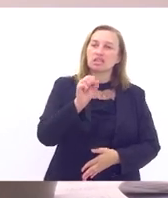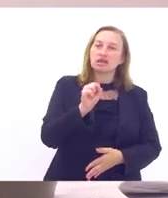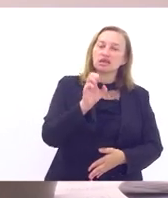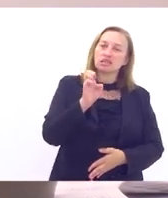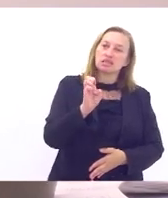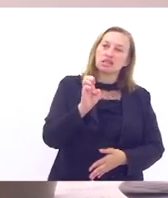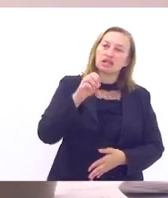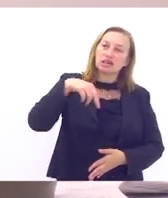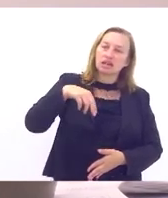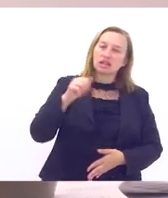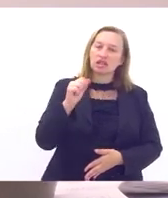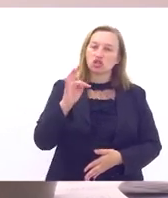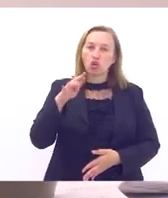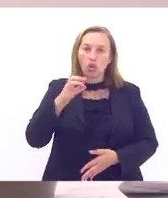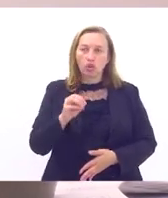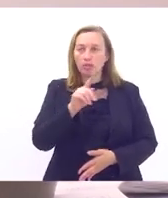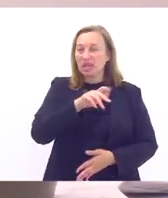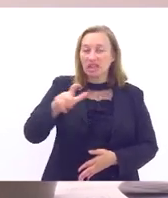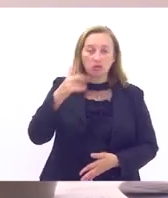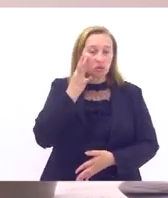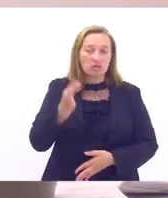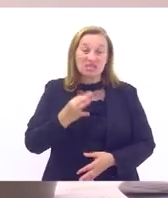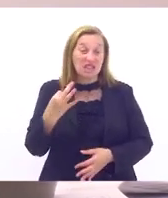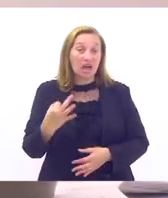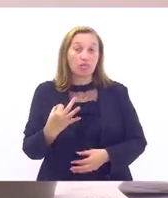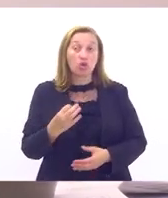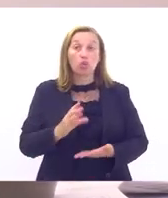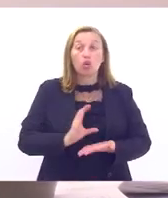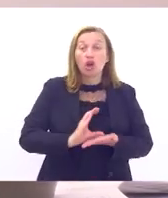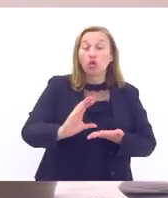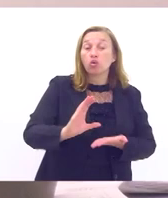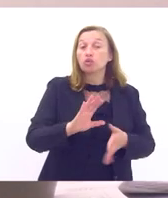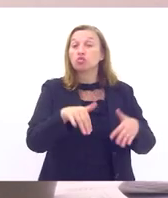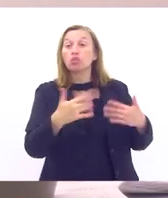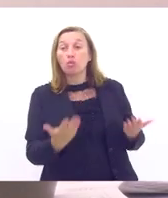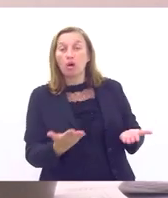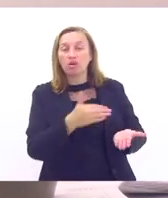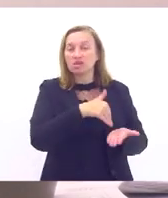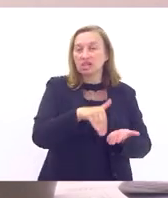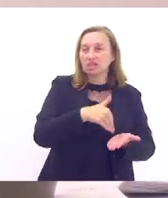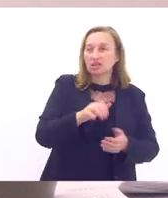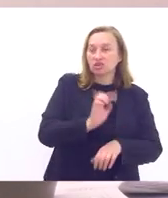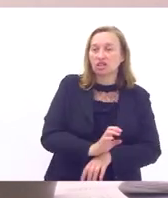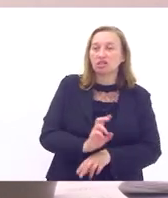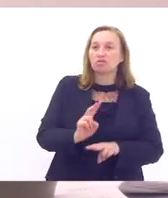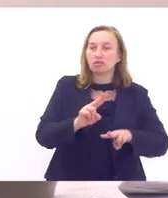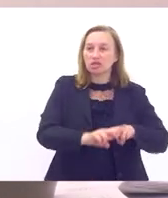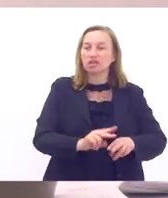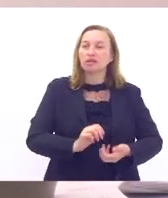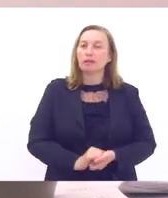sendo gerido, não se sabe com que recurso, pela Secretaria de Estado de Administração Penitenciária.